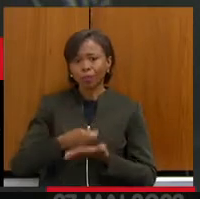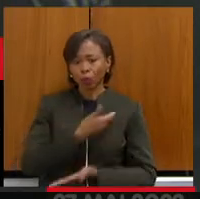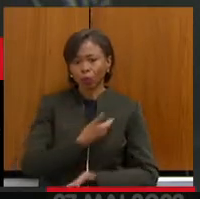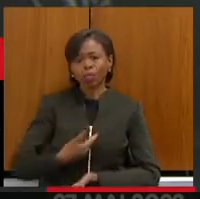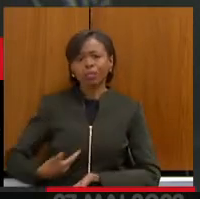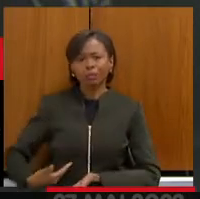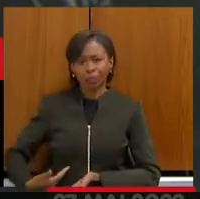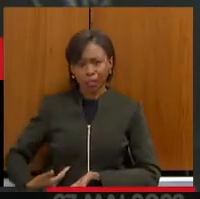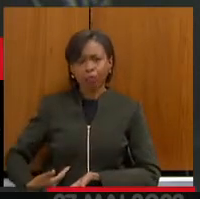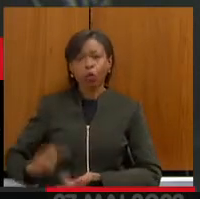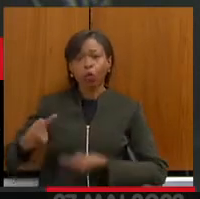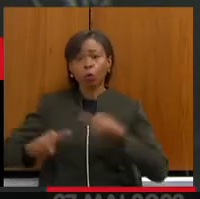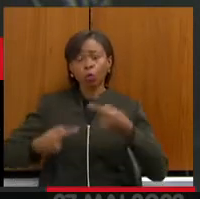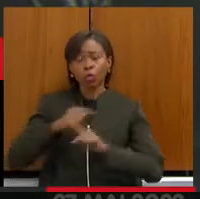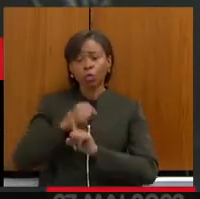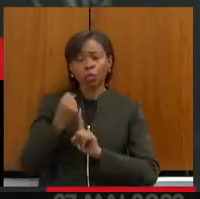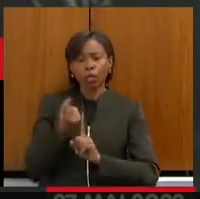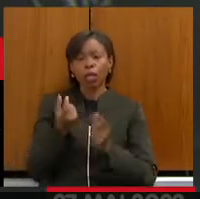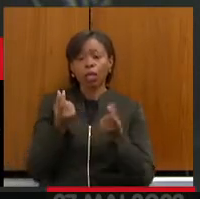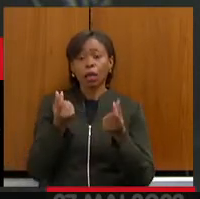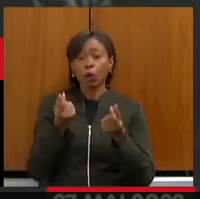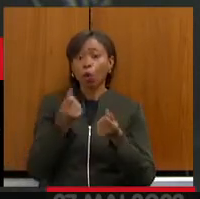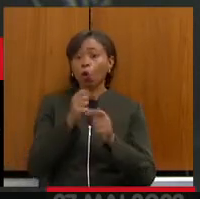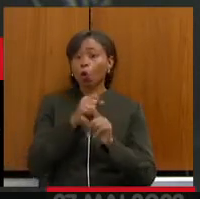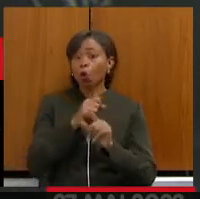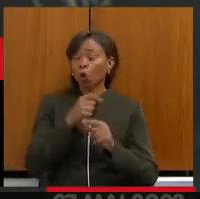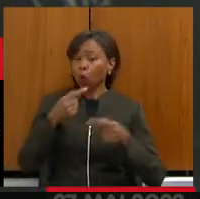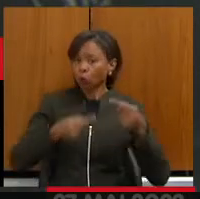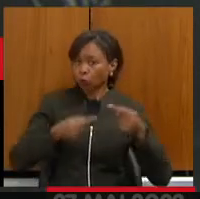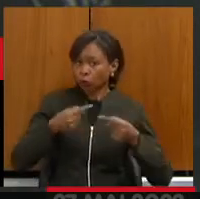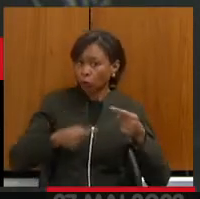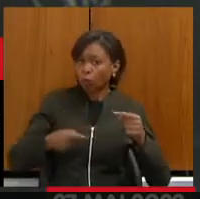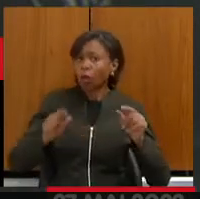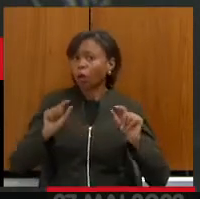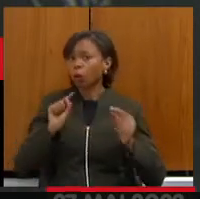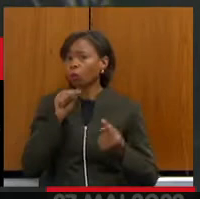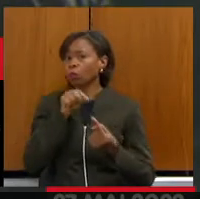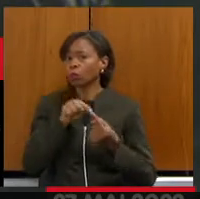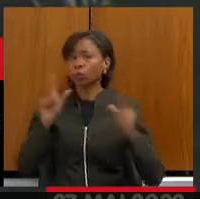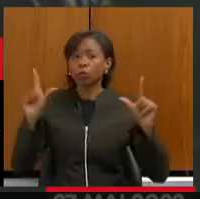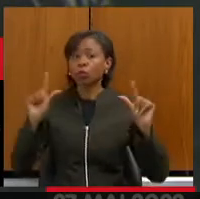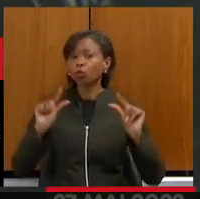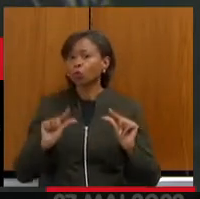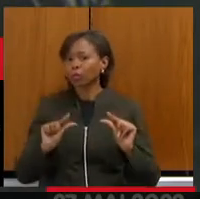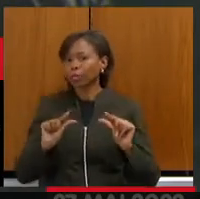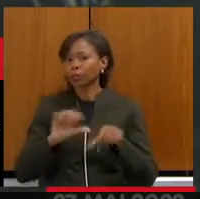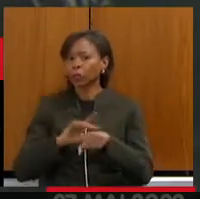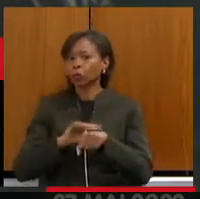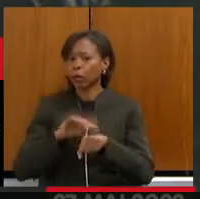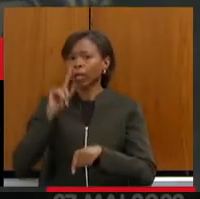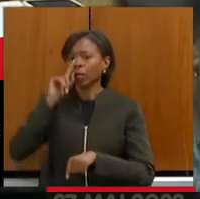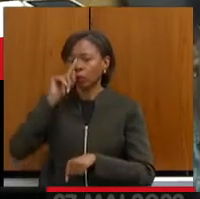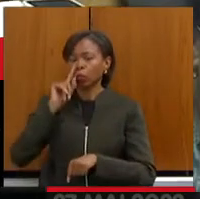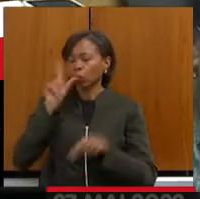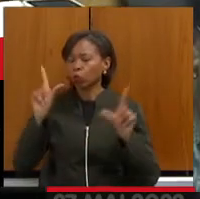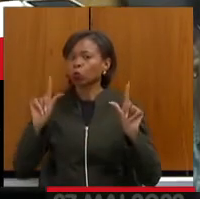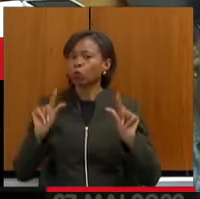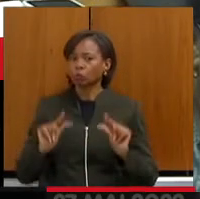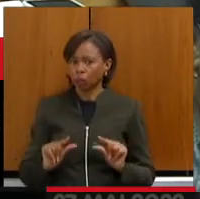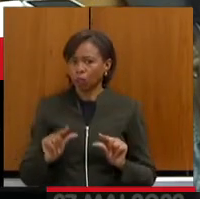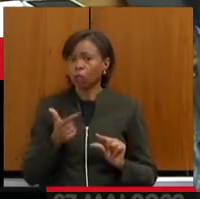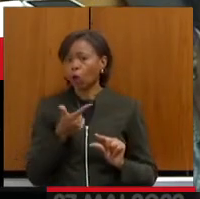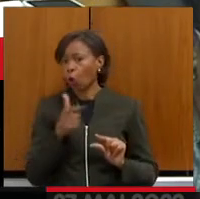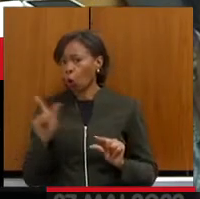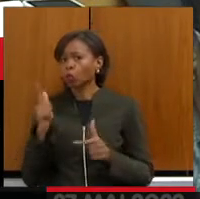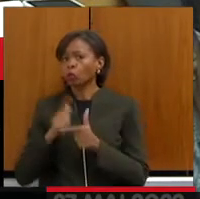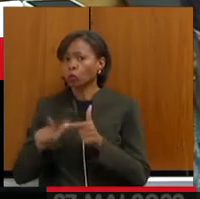mediante políticas sociais e econômicas que visem à redução do risco de doenças e de outros agravos e